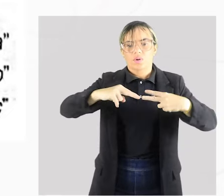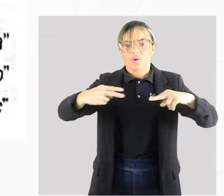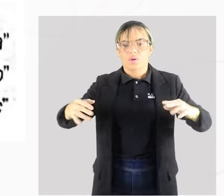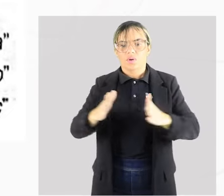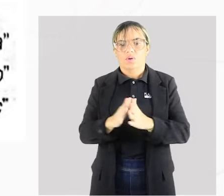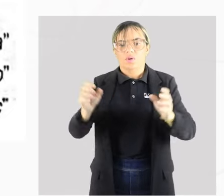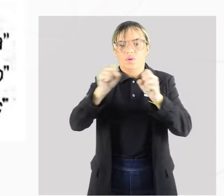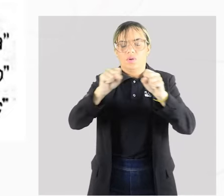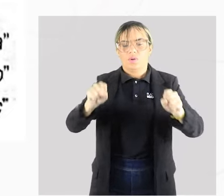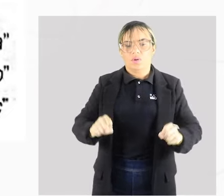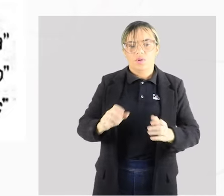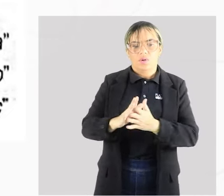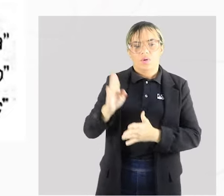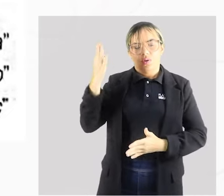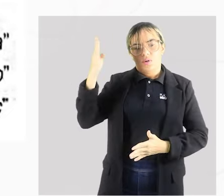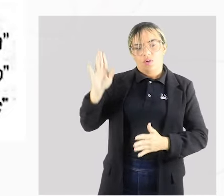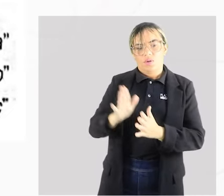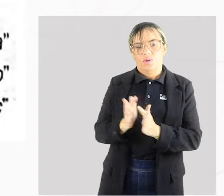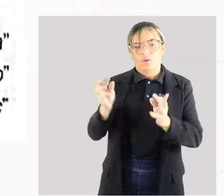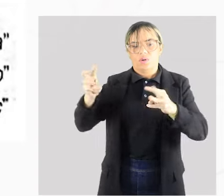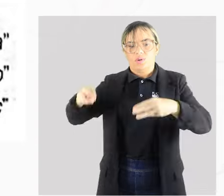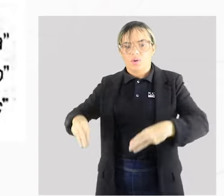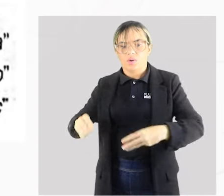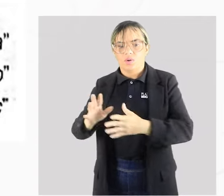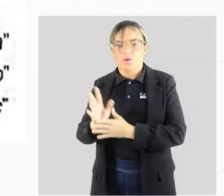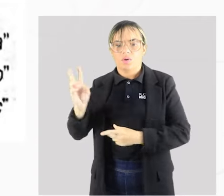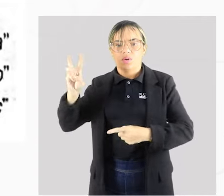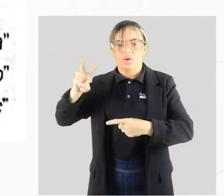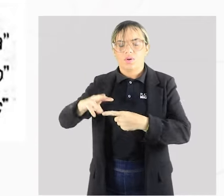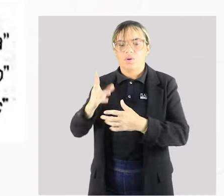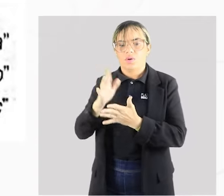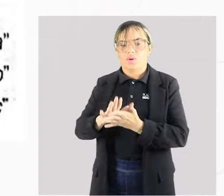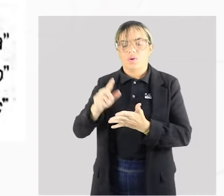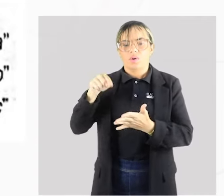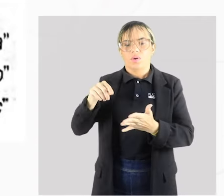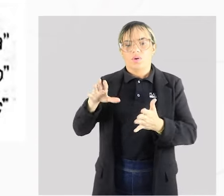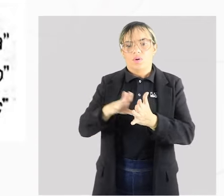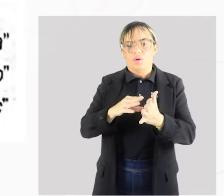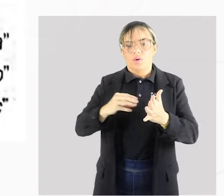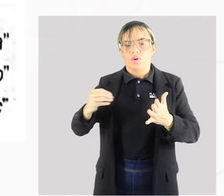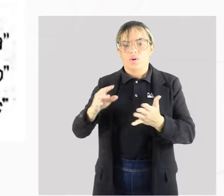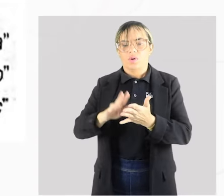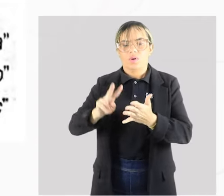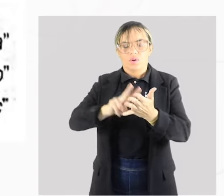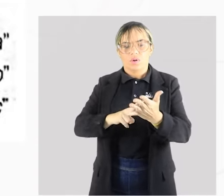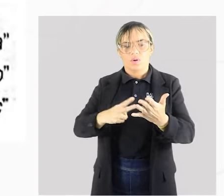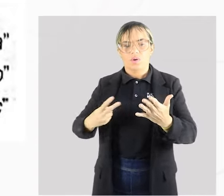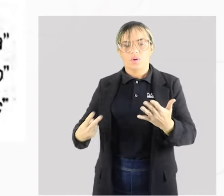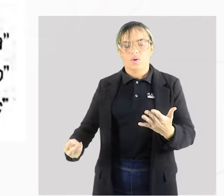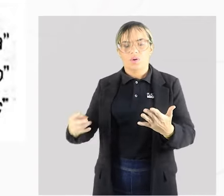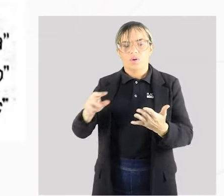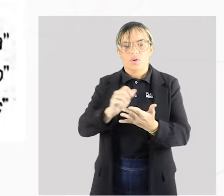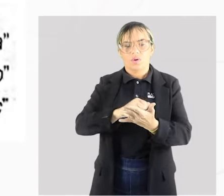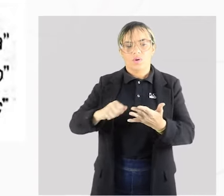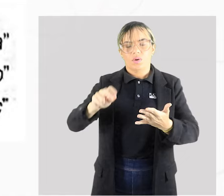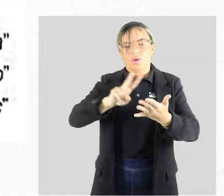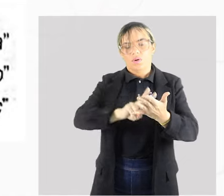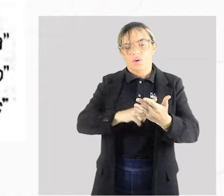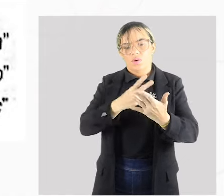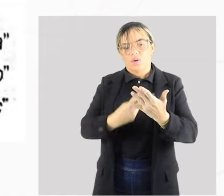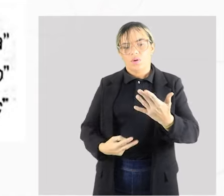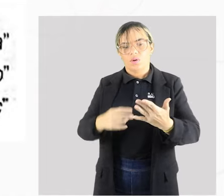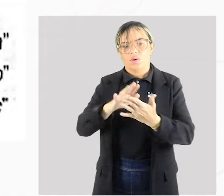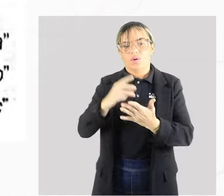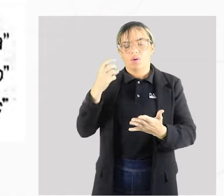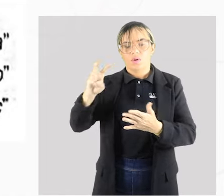sistemas biológicos no fim do processo que inclui a replicação a transcrição e a tradução